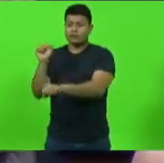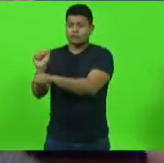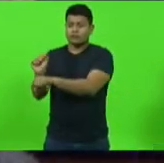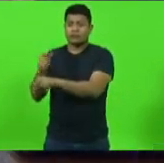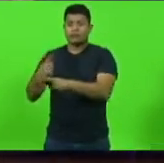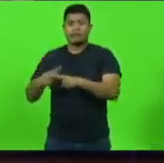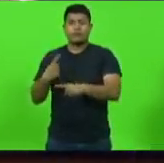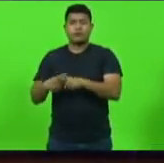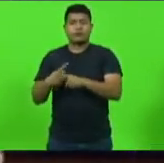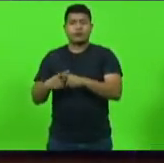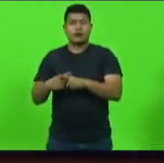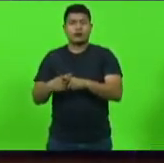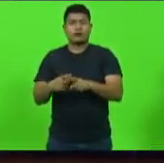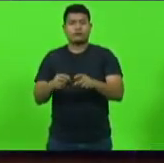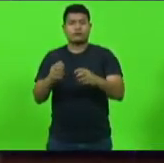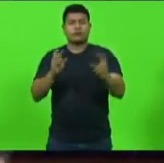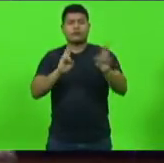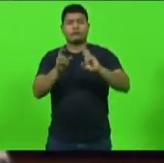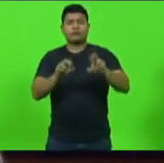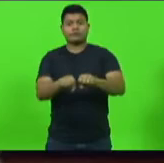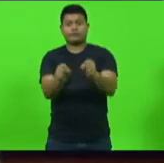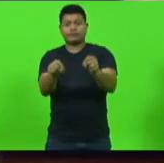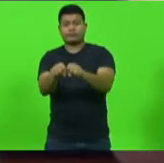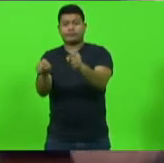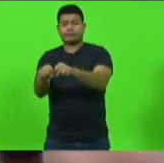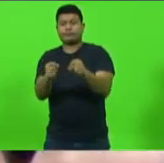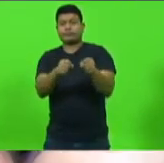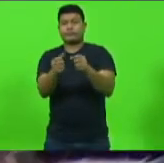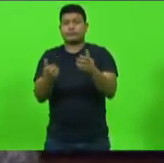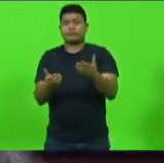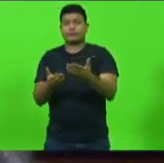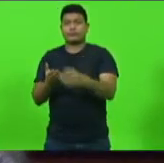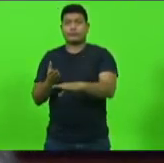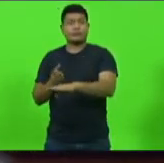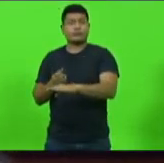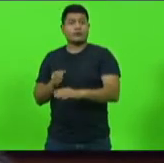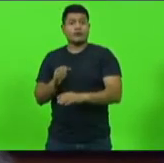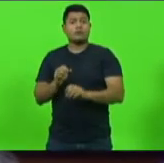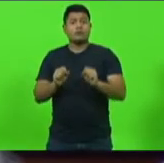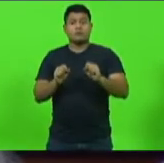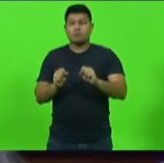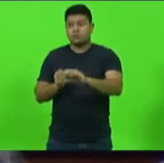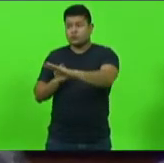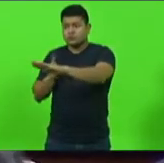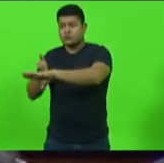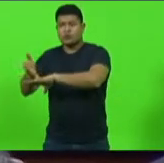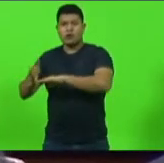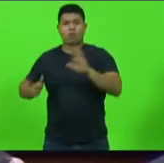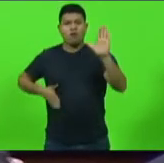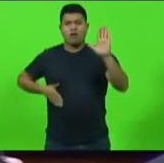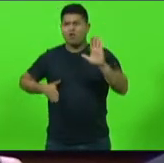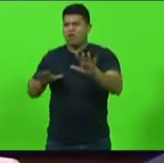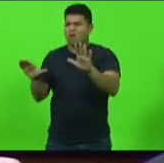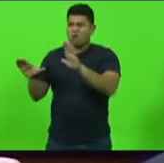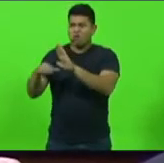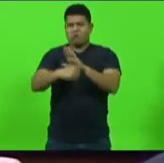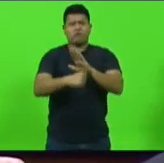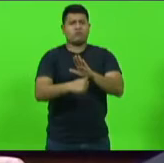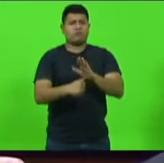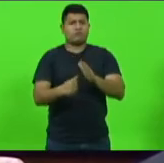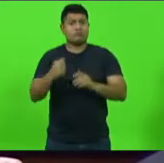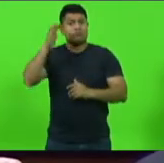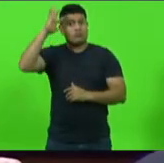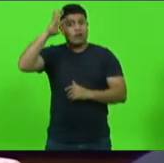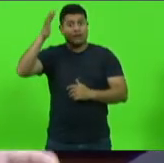estrutura, podendo alguém bandido ir lá assaltar ele. Imagine um pai de família que está